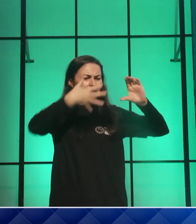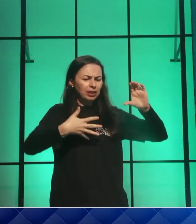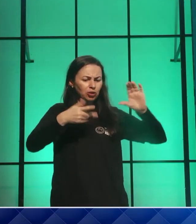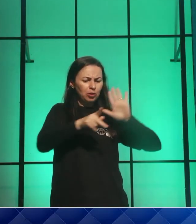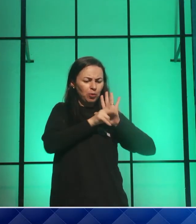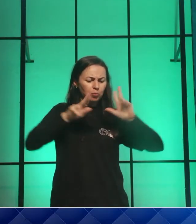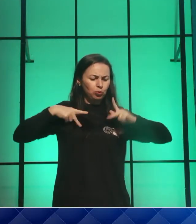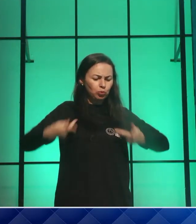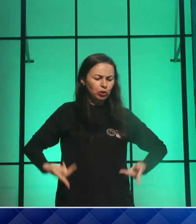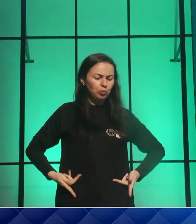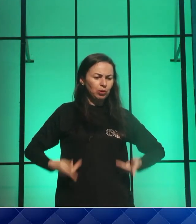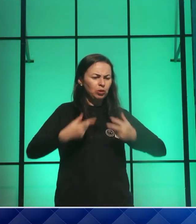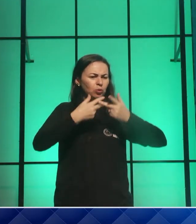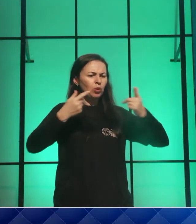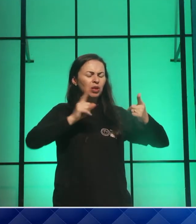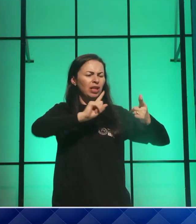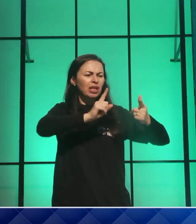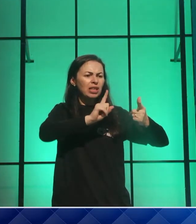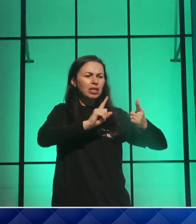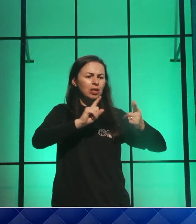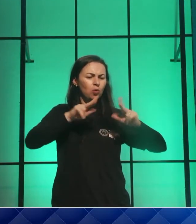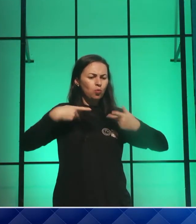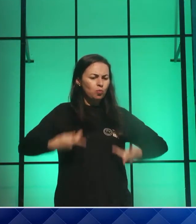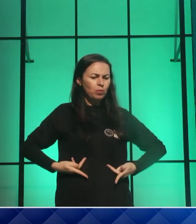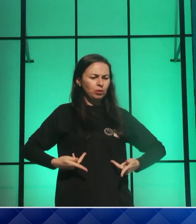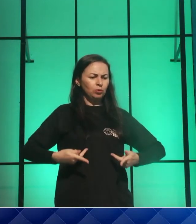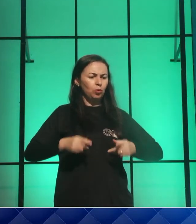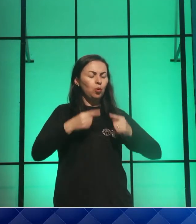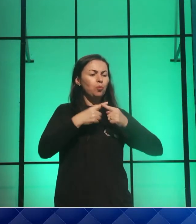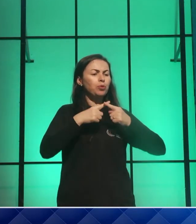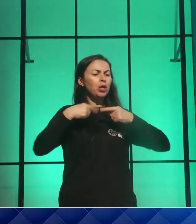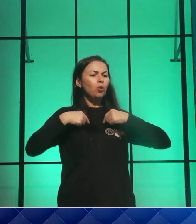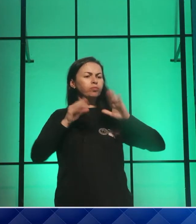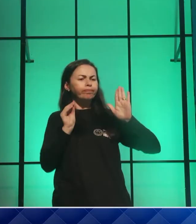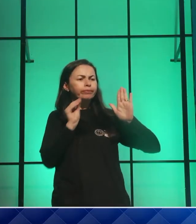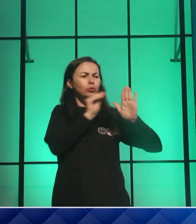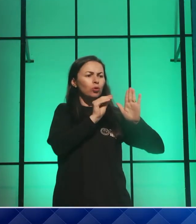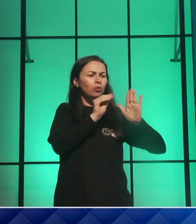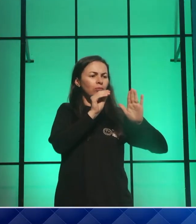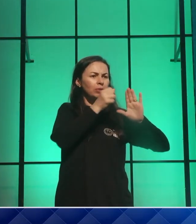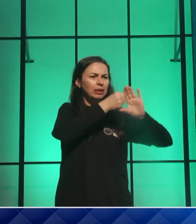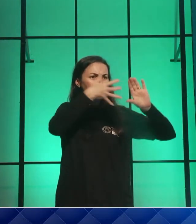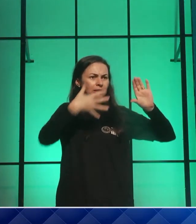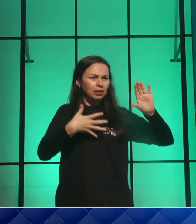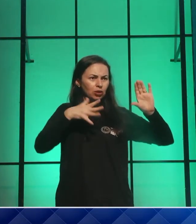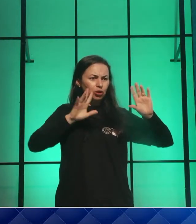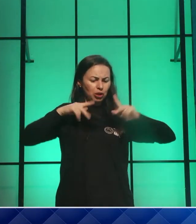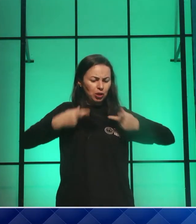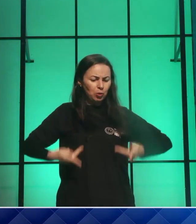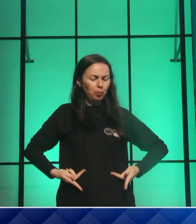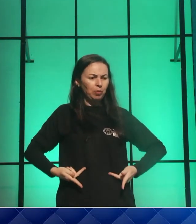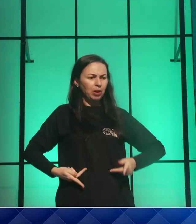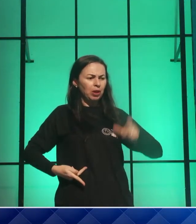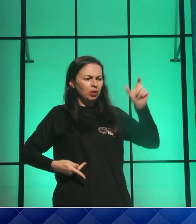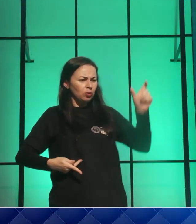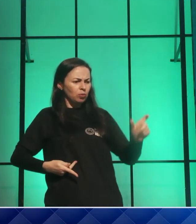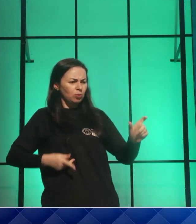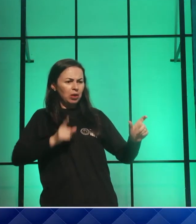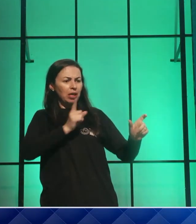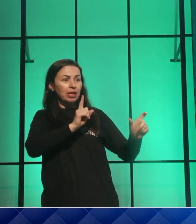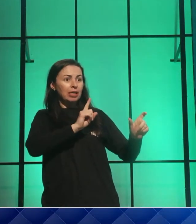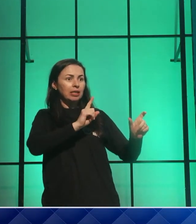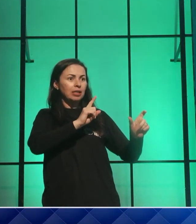é humano. Ou quando atribui características humanas a alguém que não é